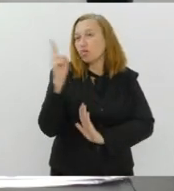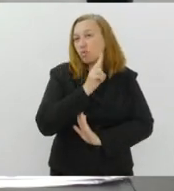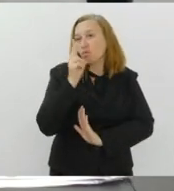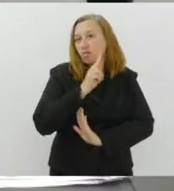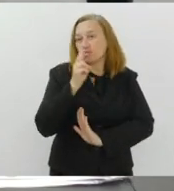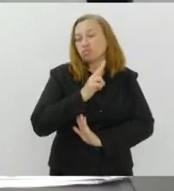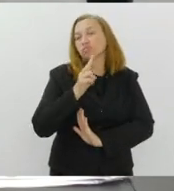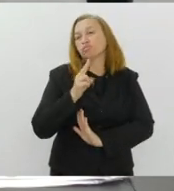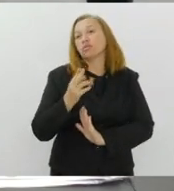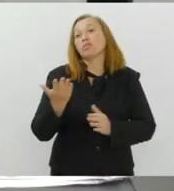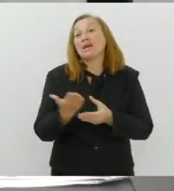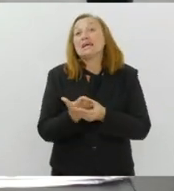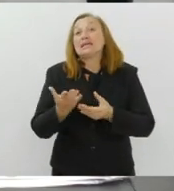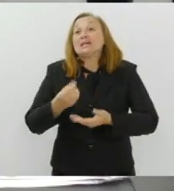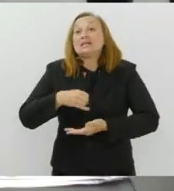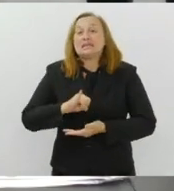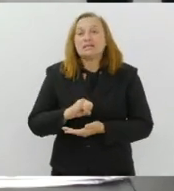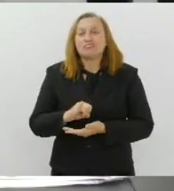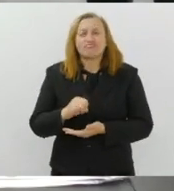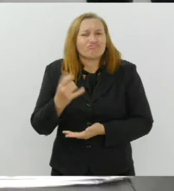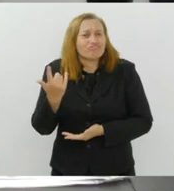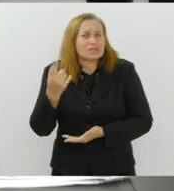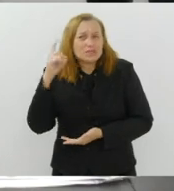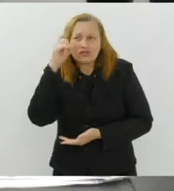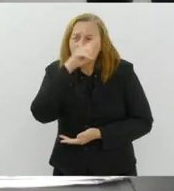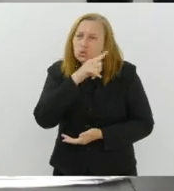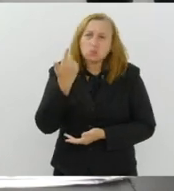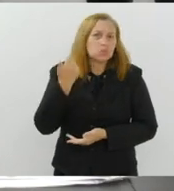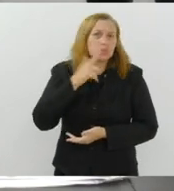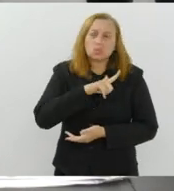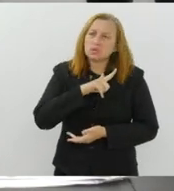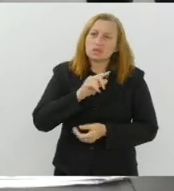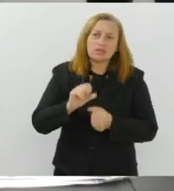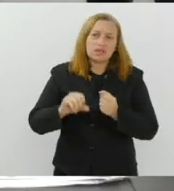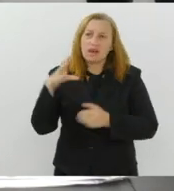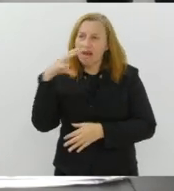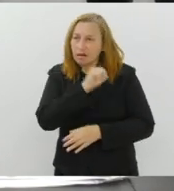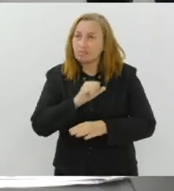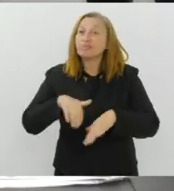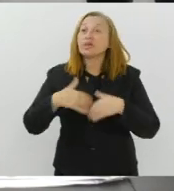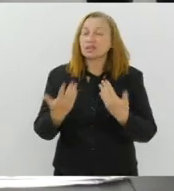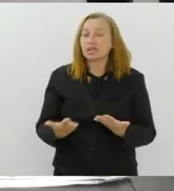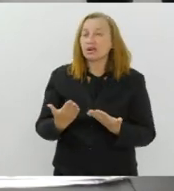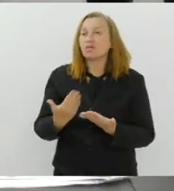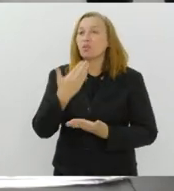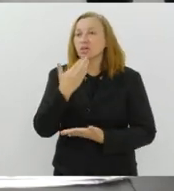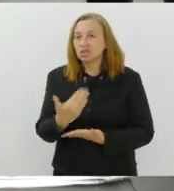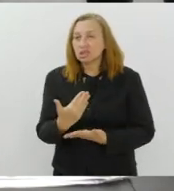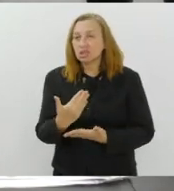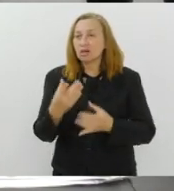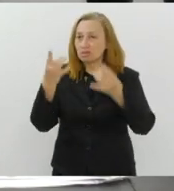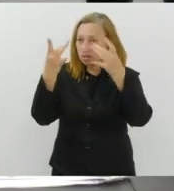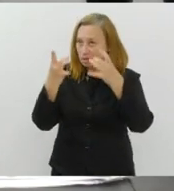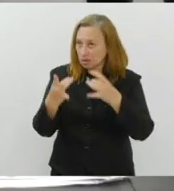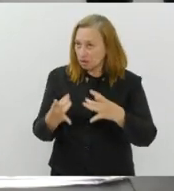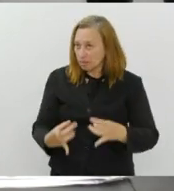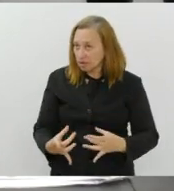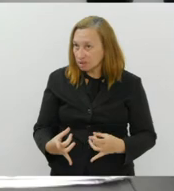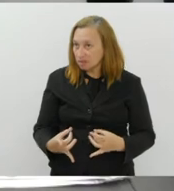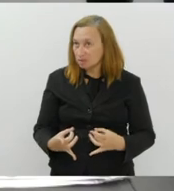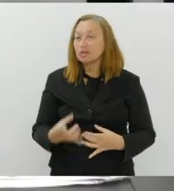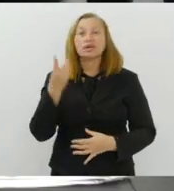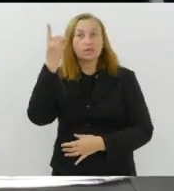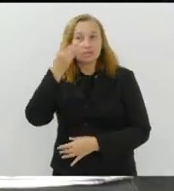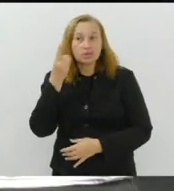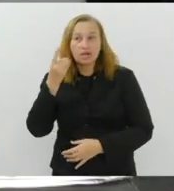do processo. Senão, a gente não consegue fazer o que precisa ser feito. Então, nós vamos solicitar o detalhamento para o